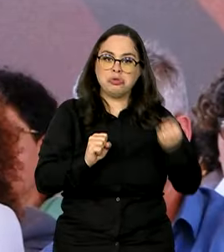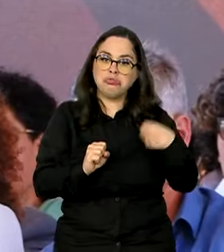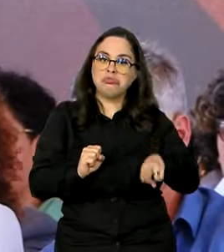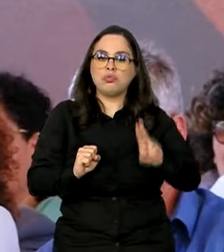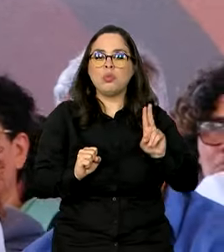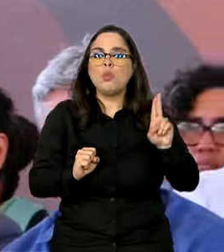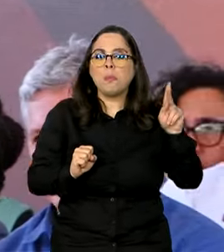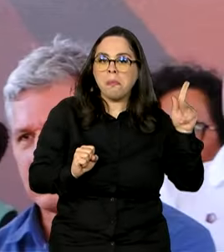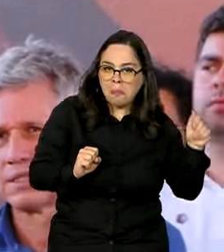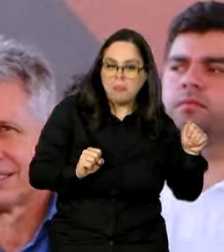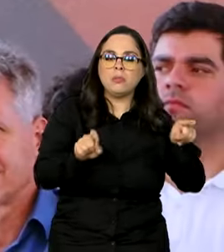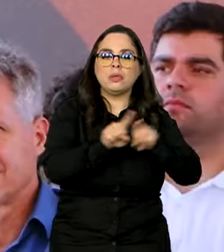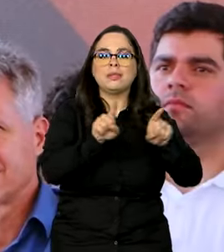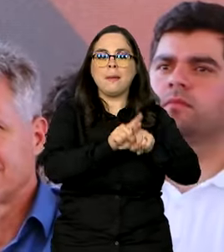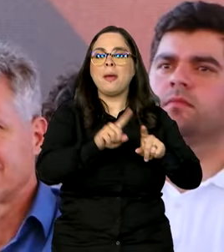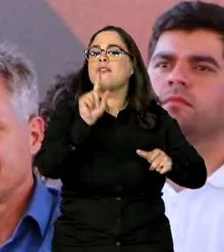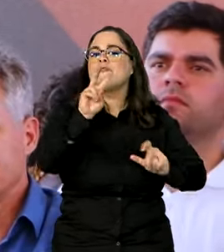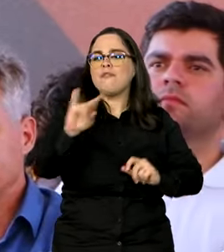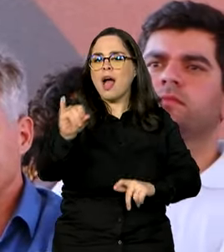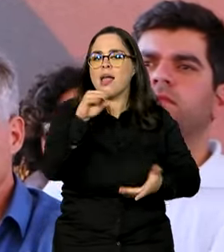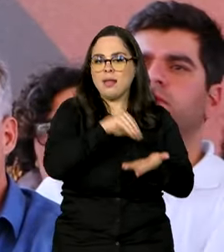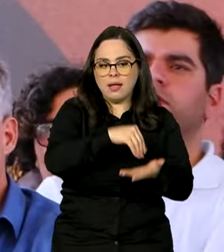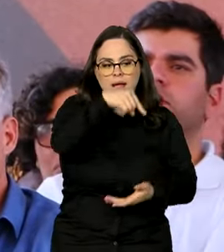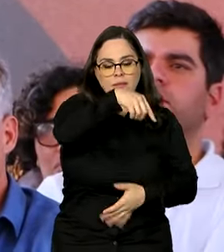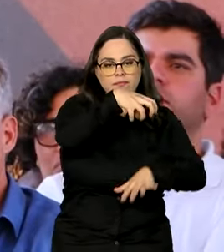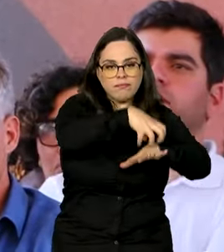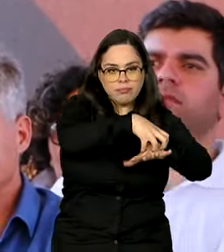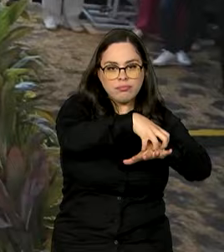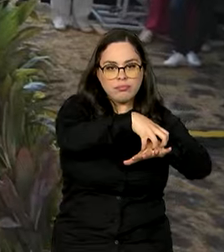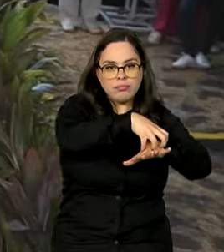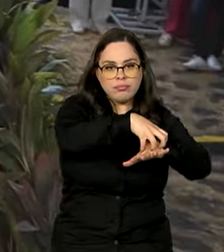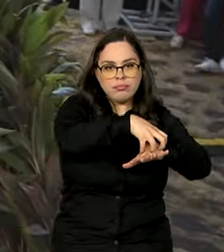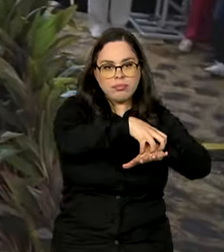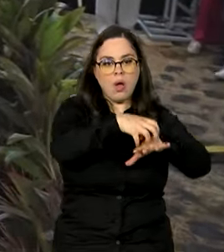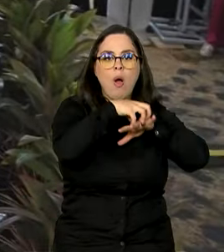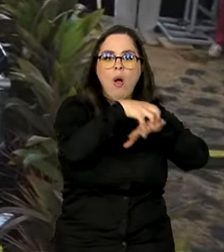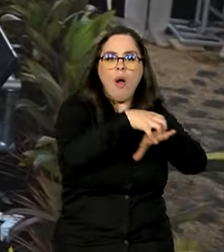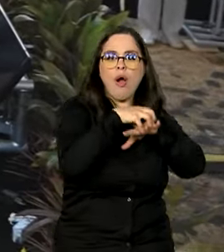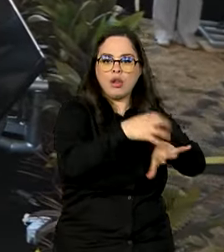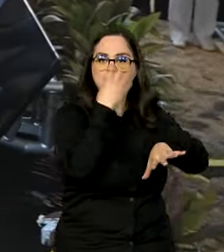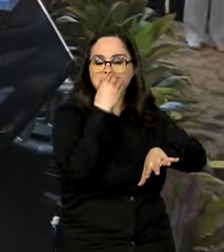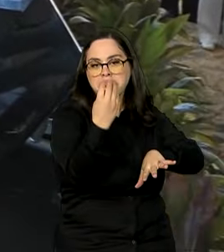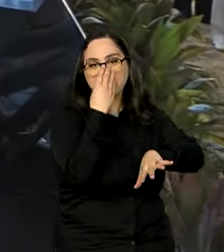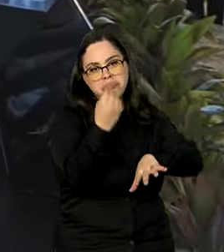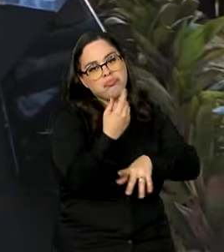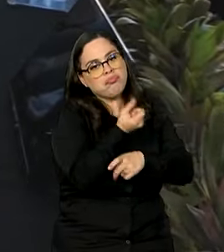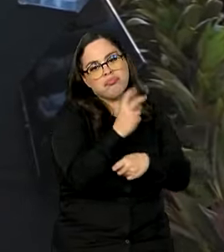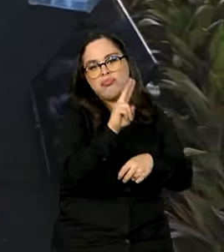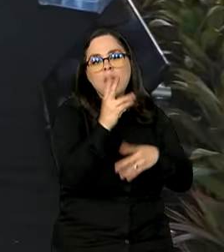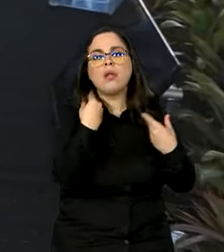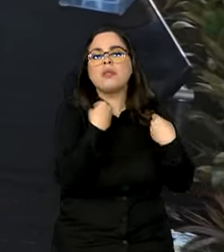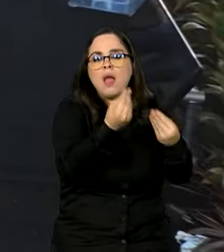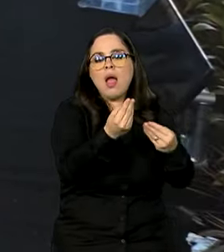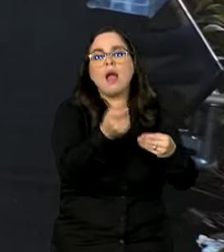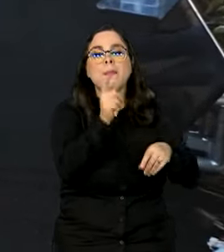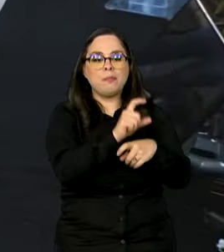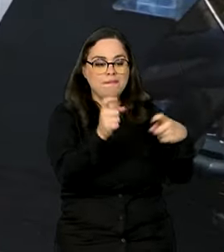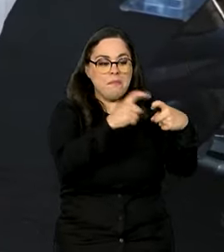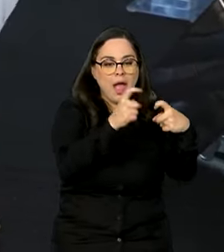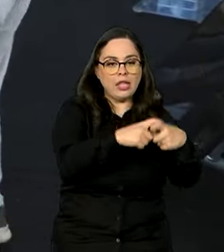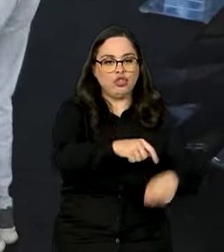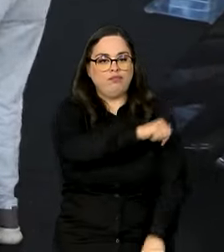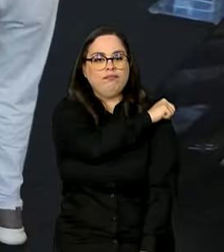a gente vai ter que ter, beja aqui, a gente vai ter que ter micro-ônibus ou vans, sabe, com médica,